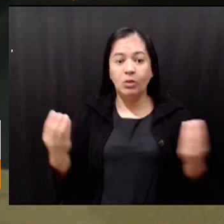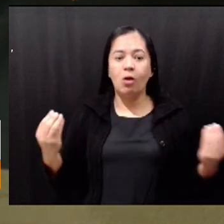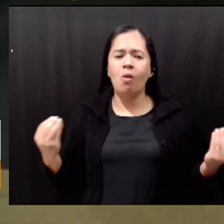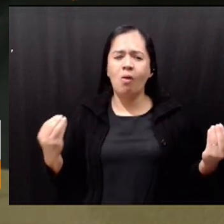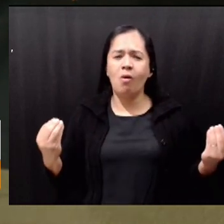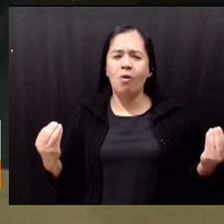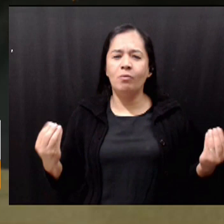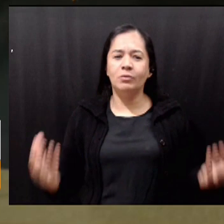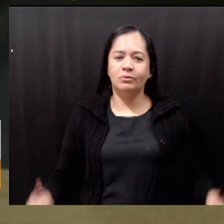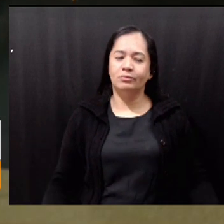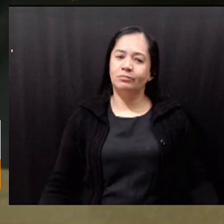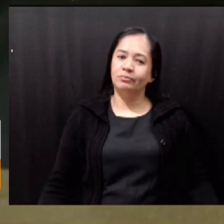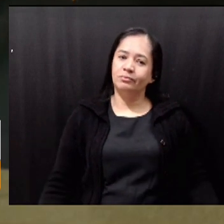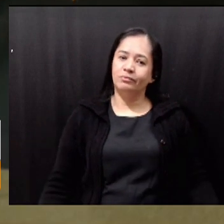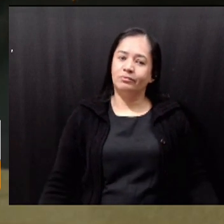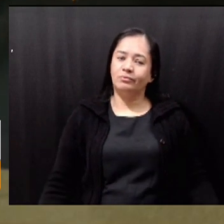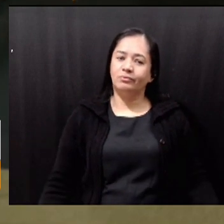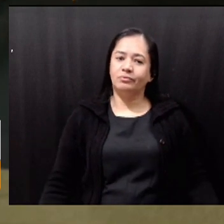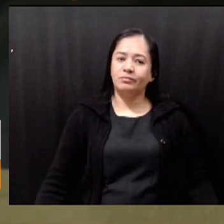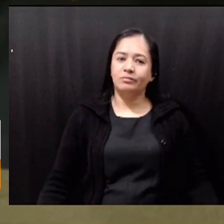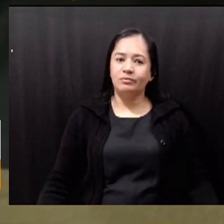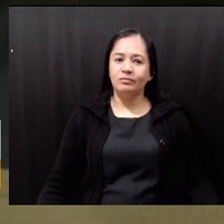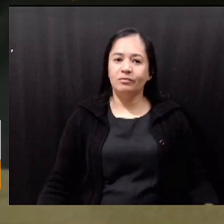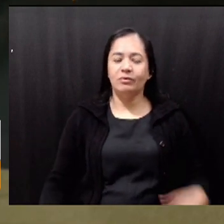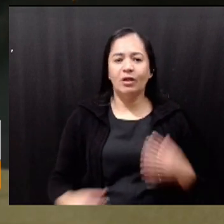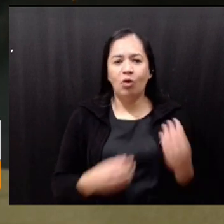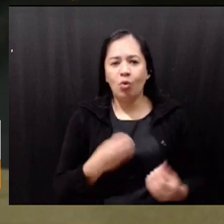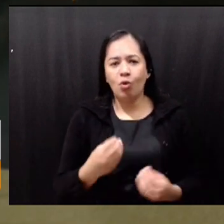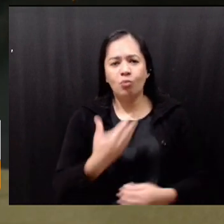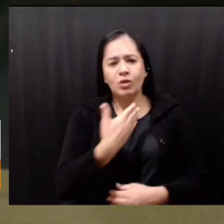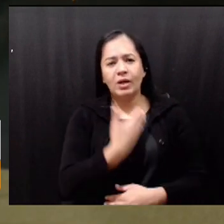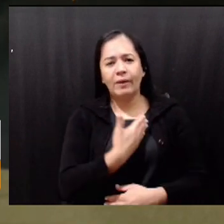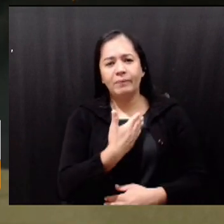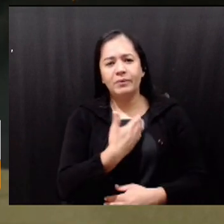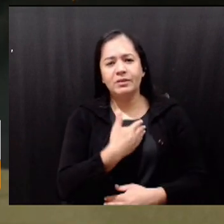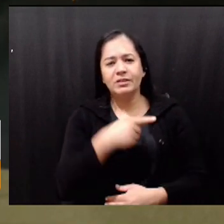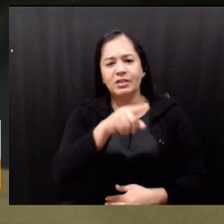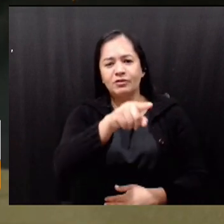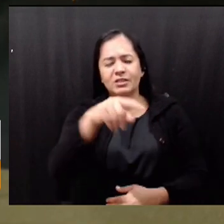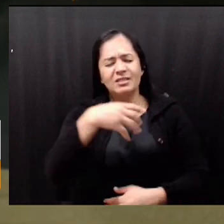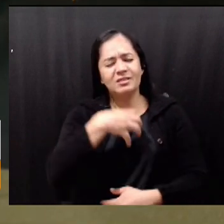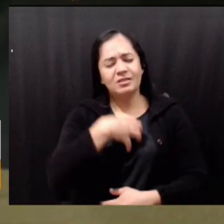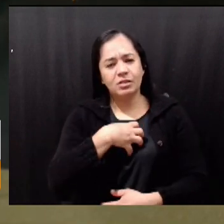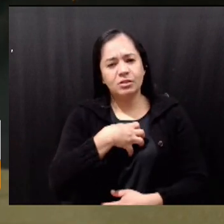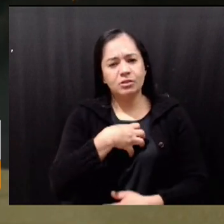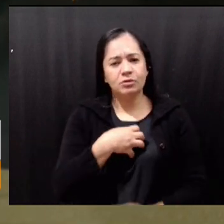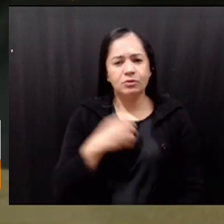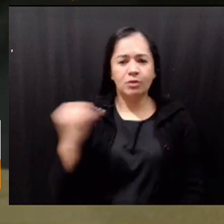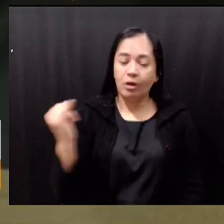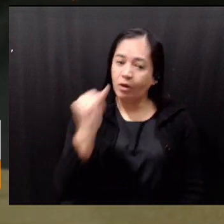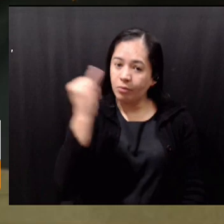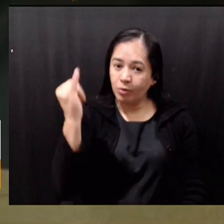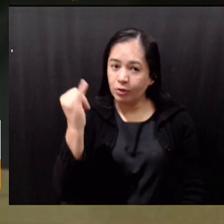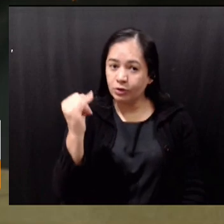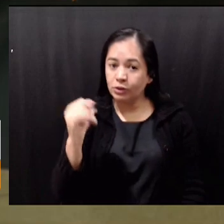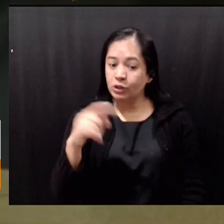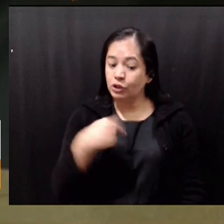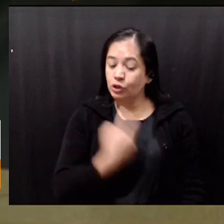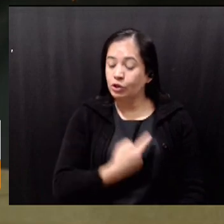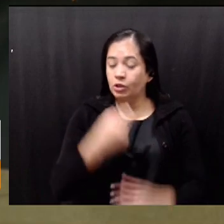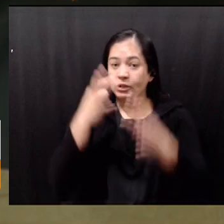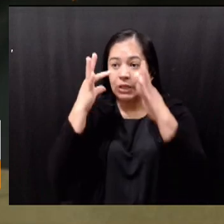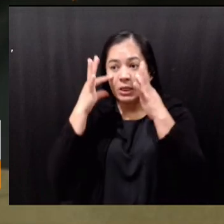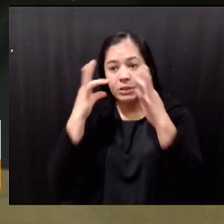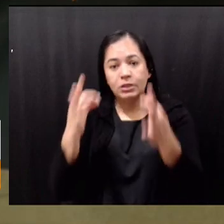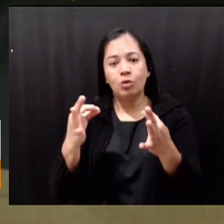aí? Como essa amizade faz você se sentir? Isso é muito importante, a gente prestar atenção como nós estamos